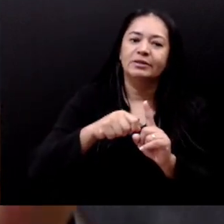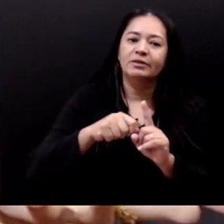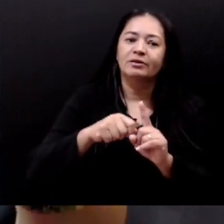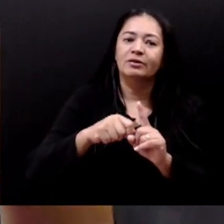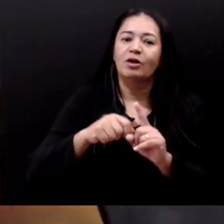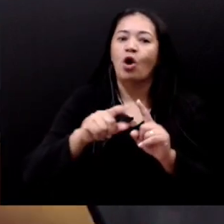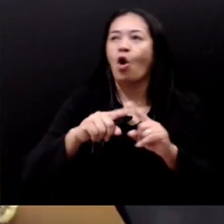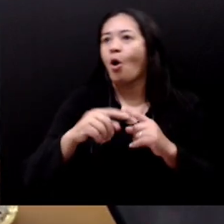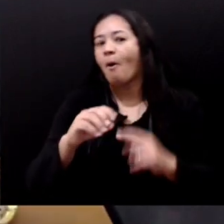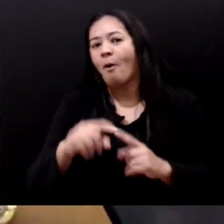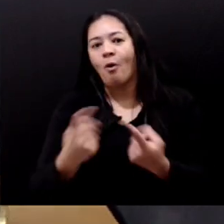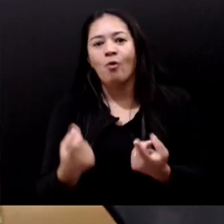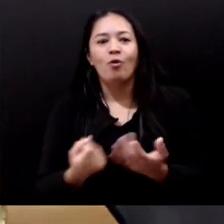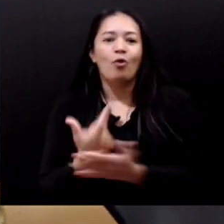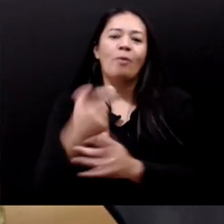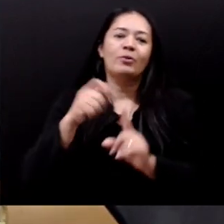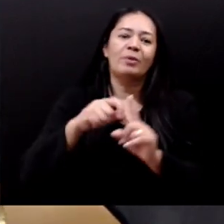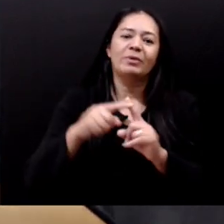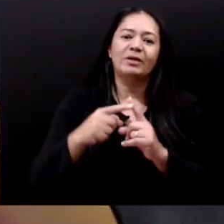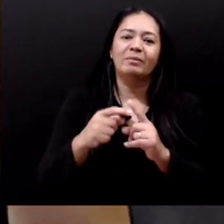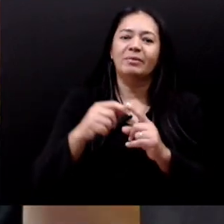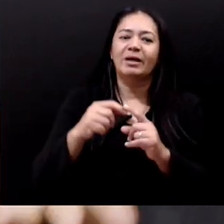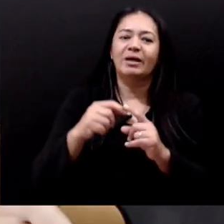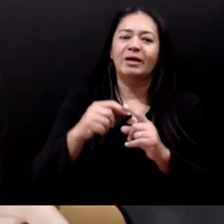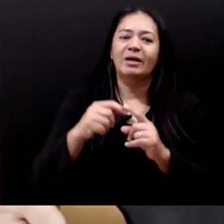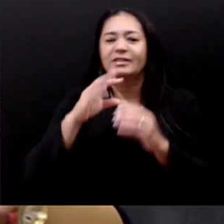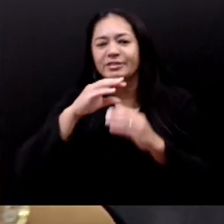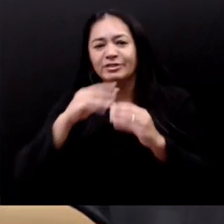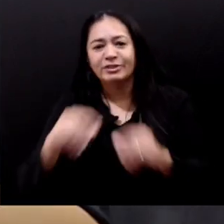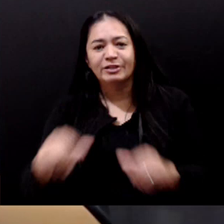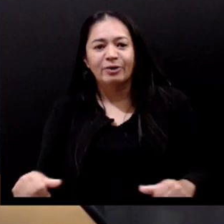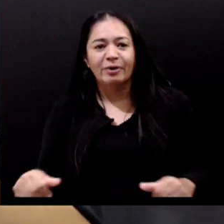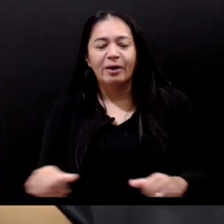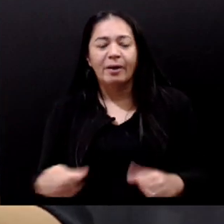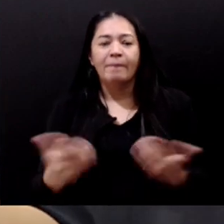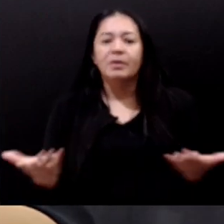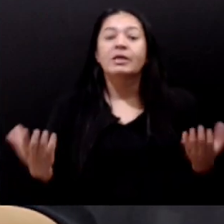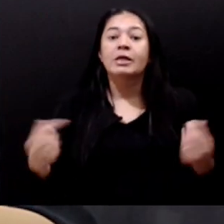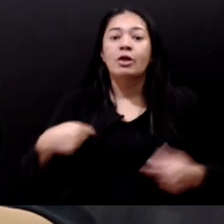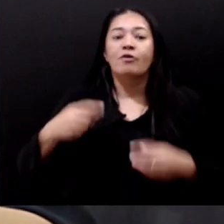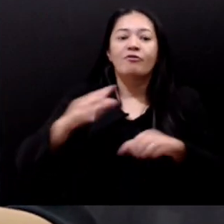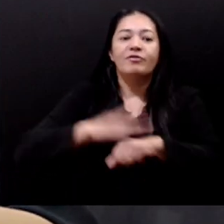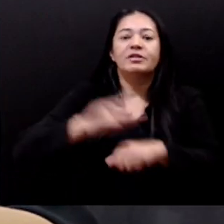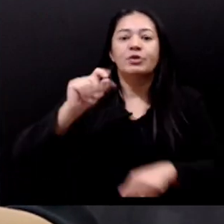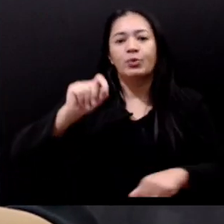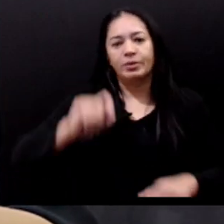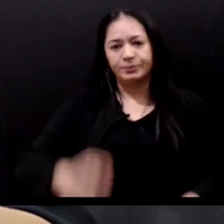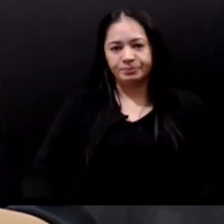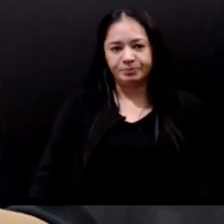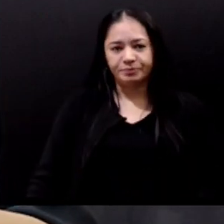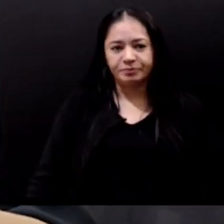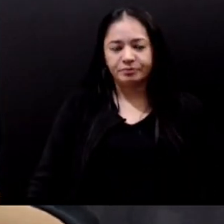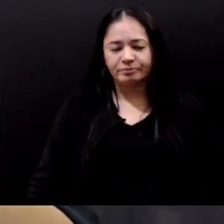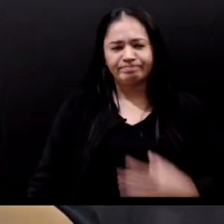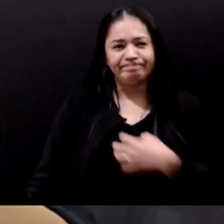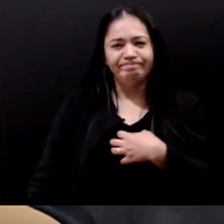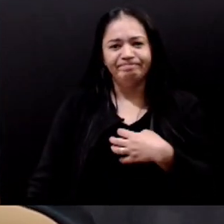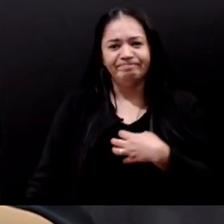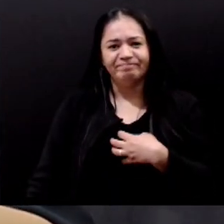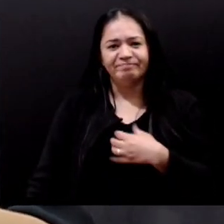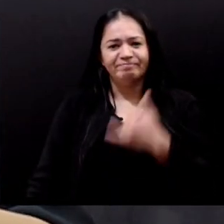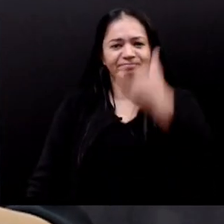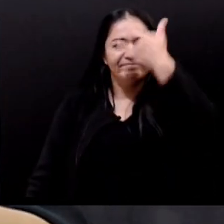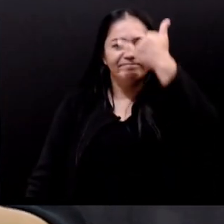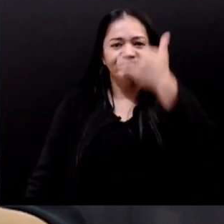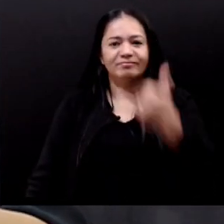não tem a banana que estava lá no meu plano alimentar. Poxa vida, e o que eu vou fazer agora? E aí, essa sensação de frustração, ela vem disso, a